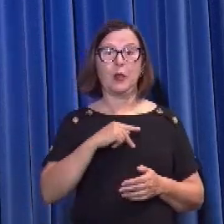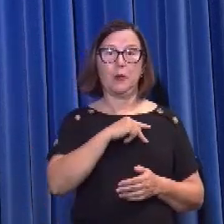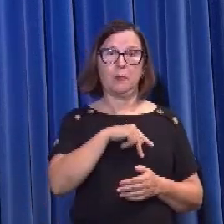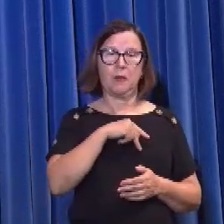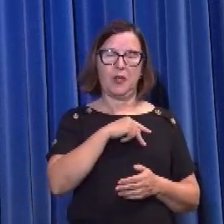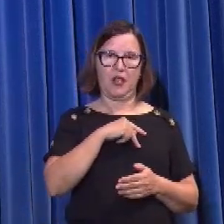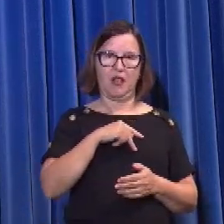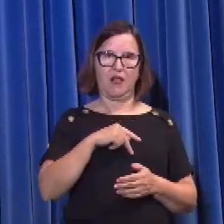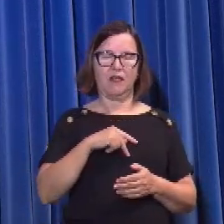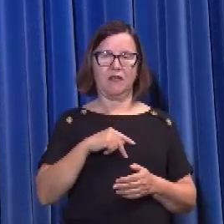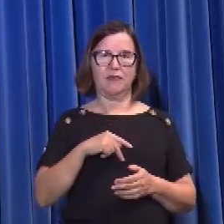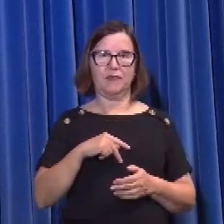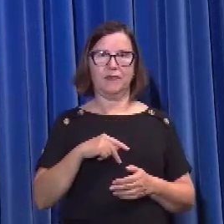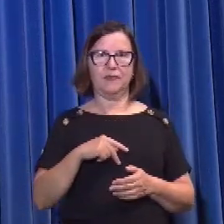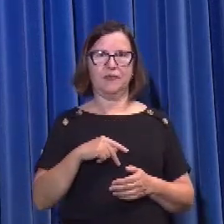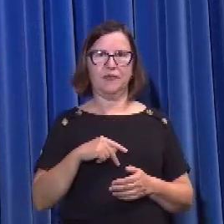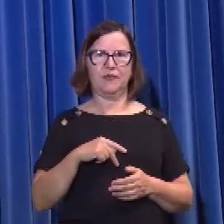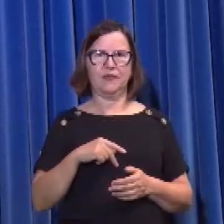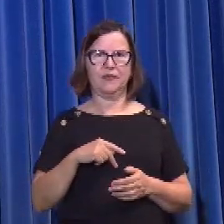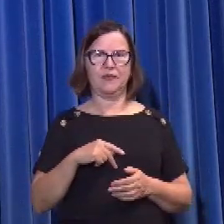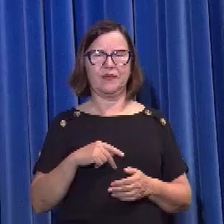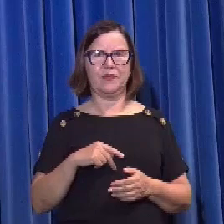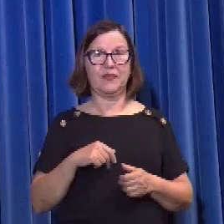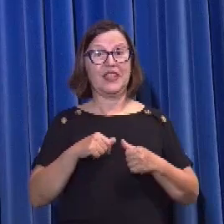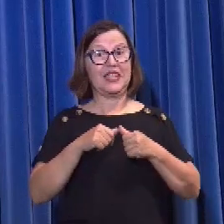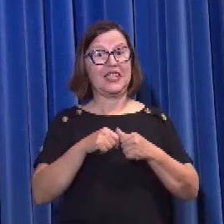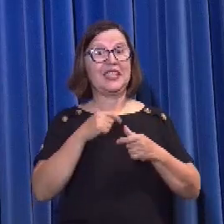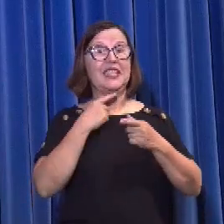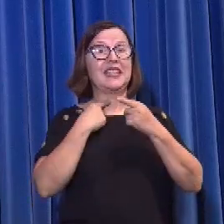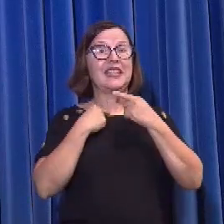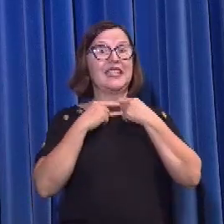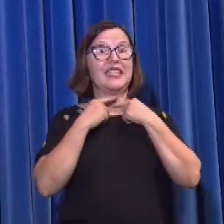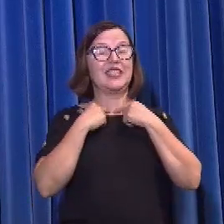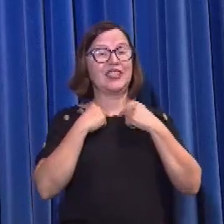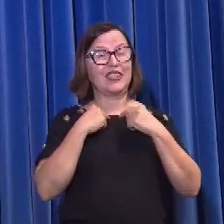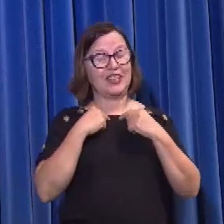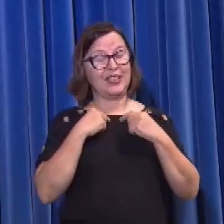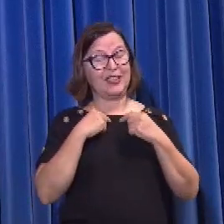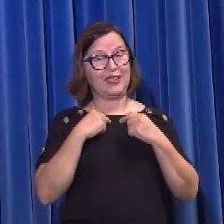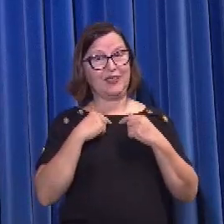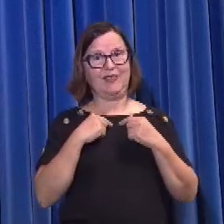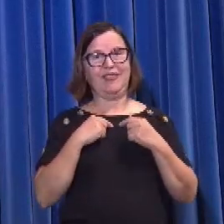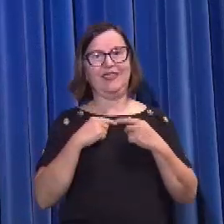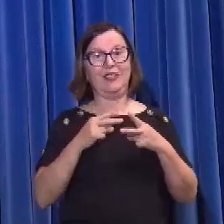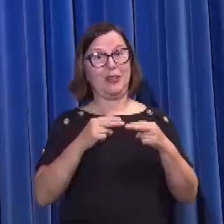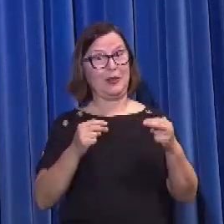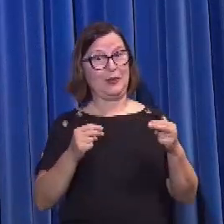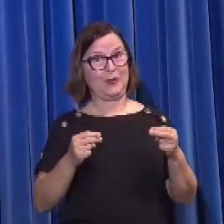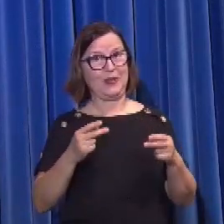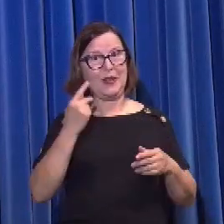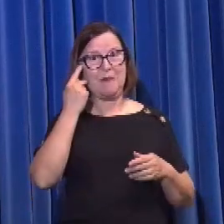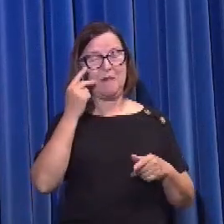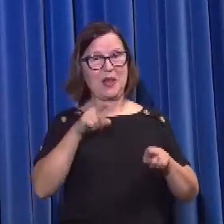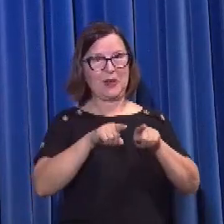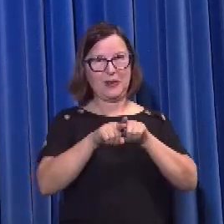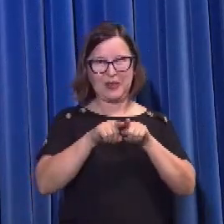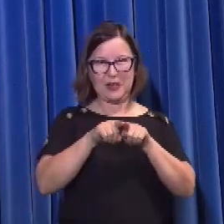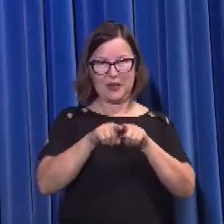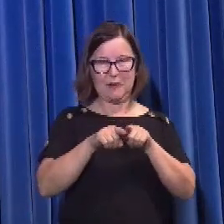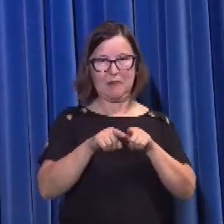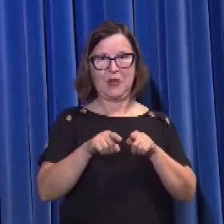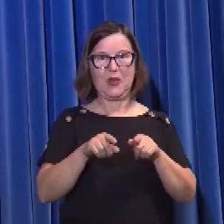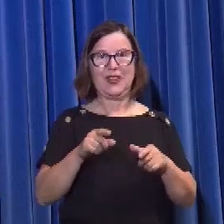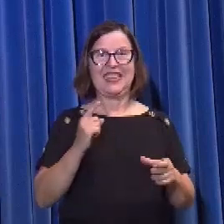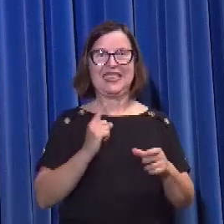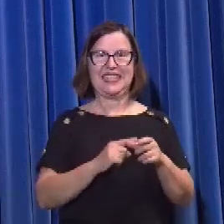está desejando alguma coisa para os irmãos cristãos lá de Corinto. Ele não está tentando